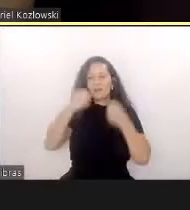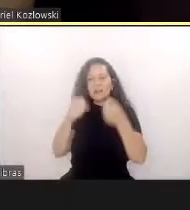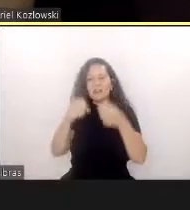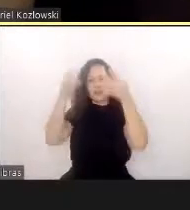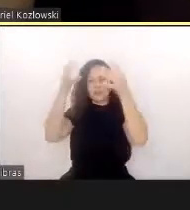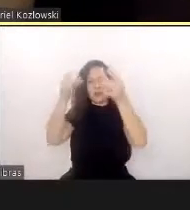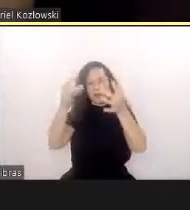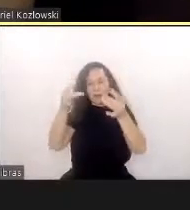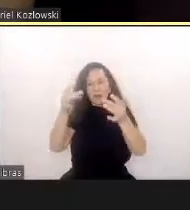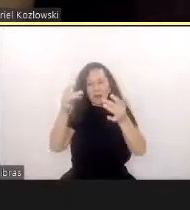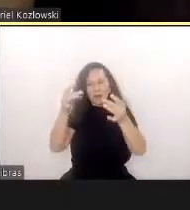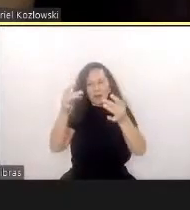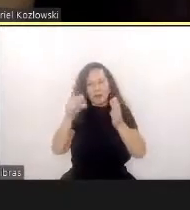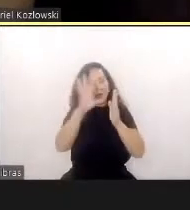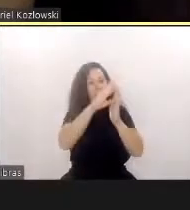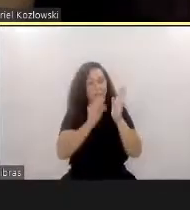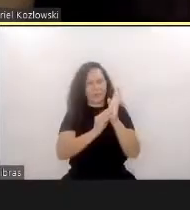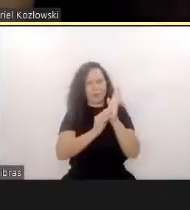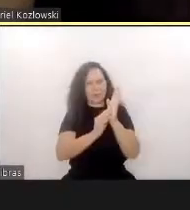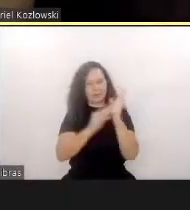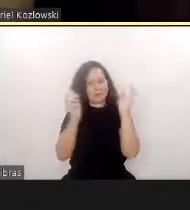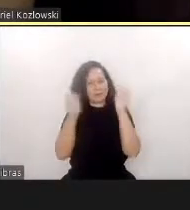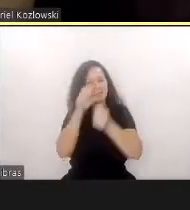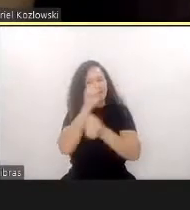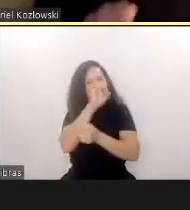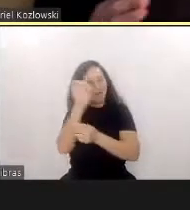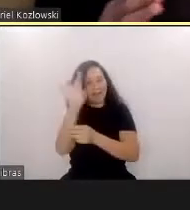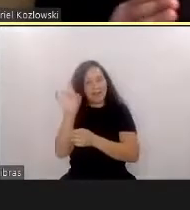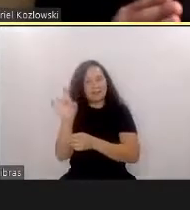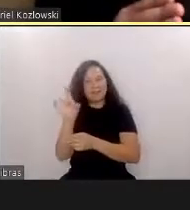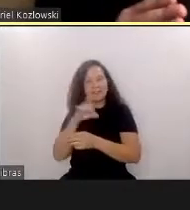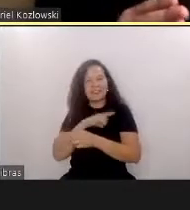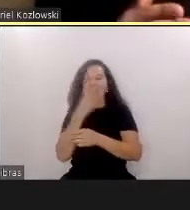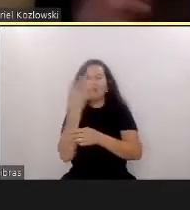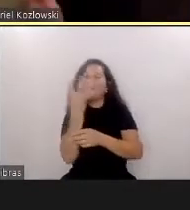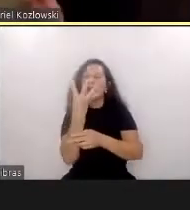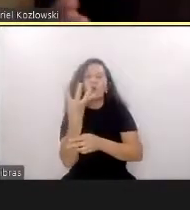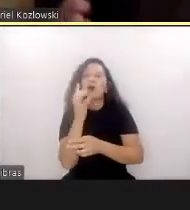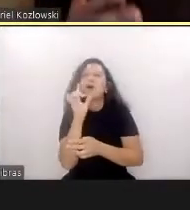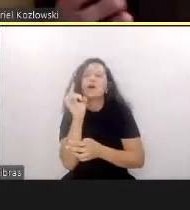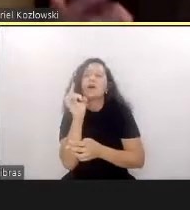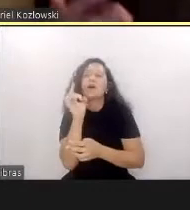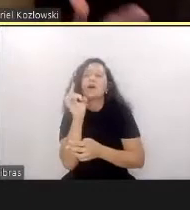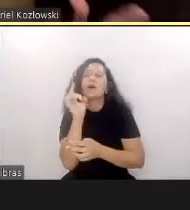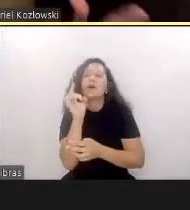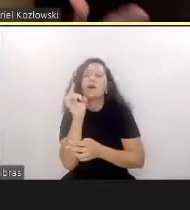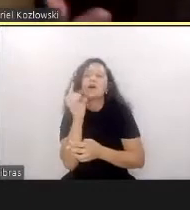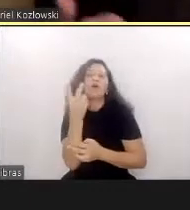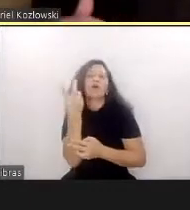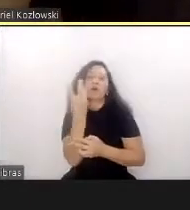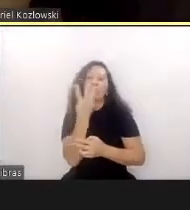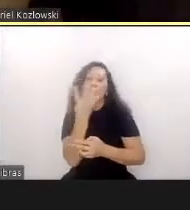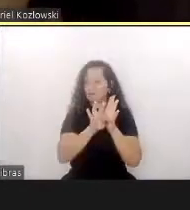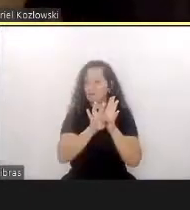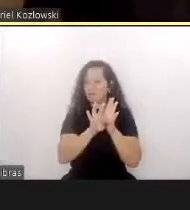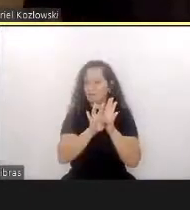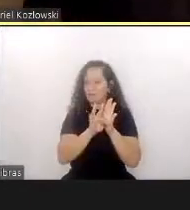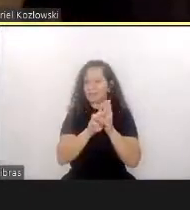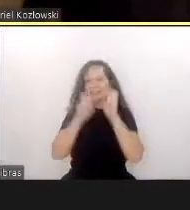e extrair, no máximo, 4 temas, o que nos permitiu depois cruzar esses dados